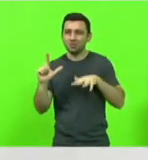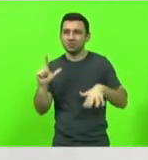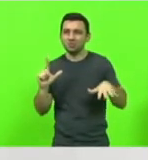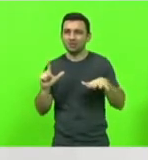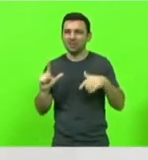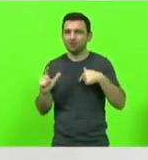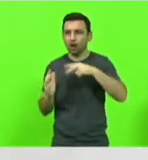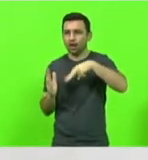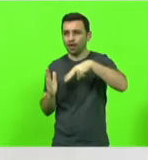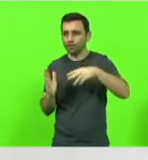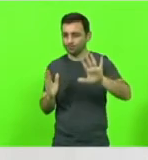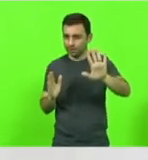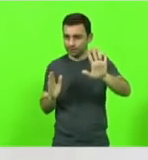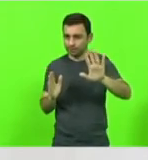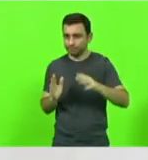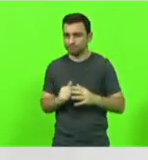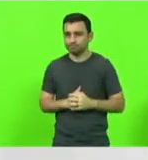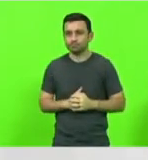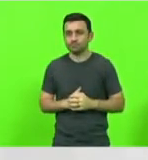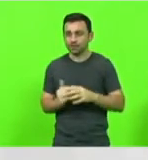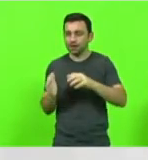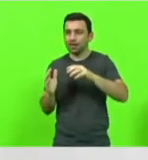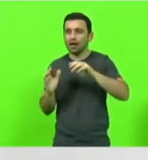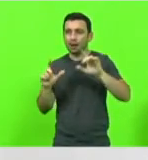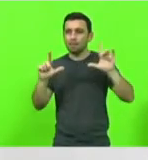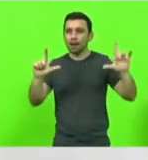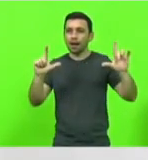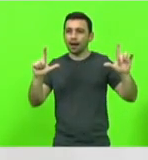aqui. As placas estavam